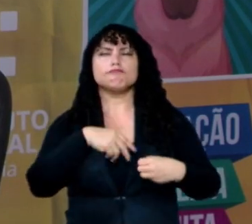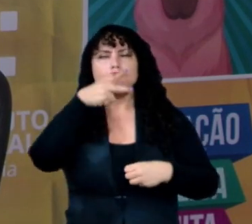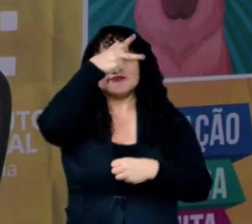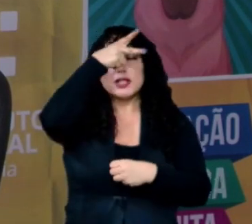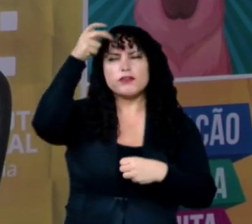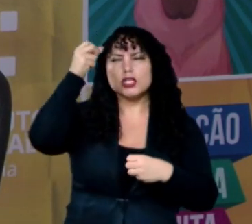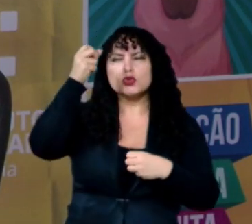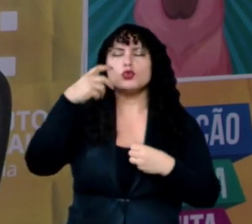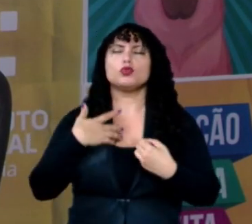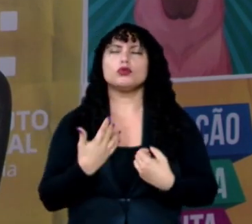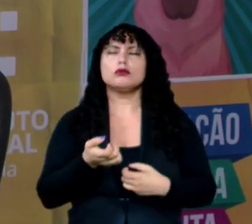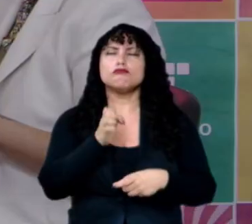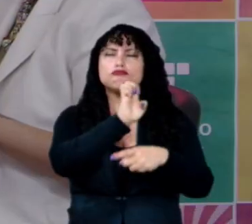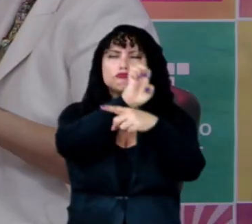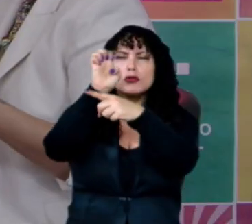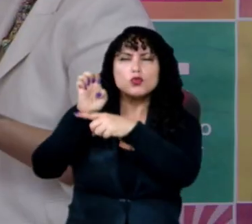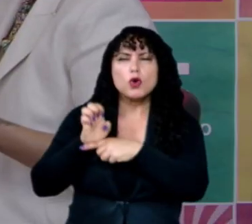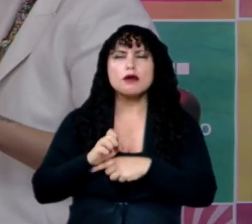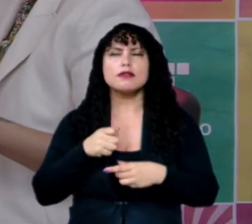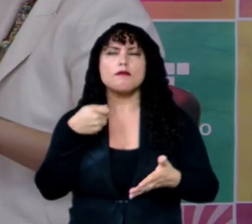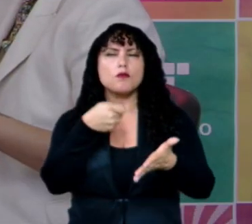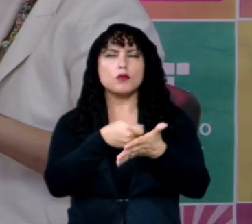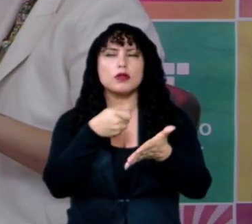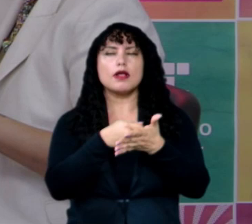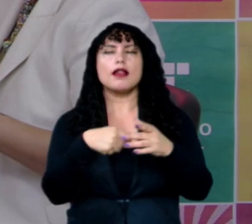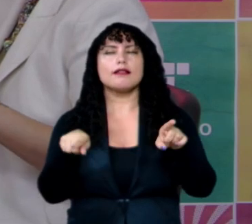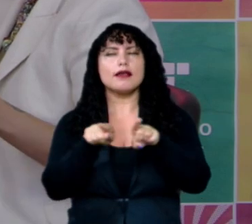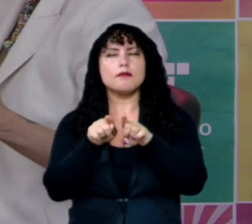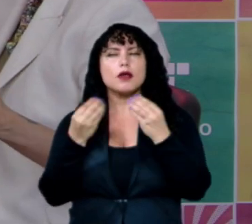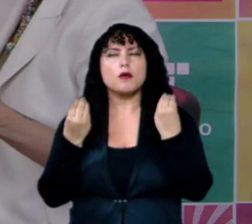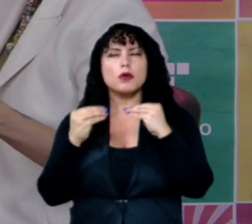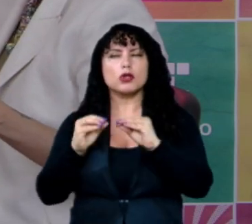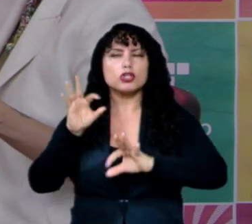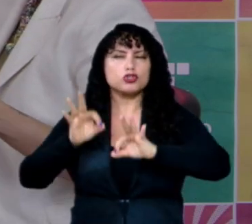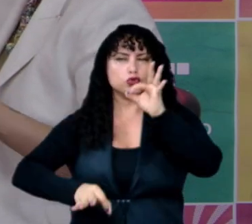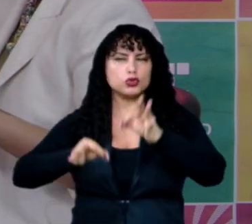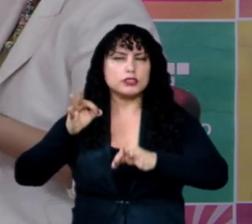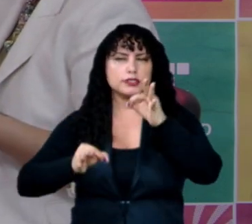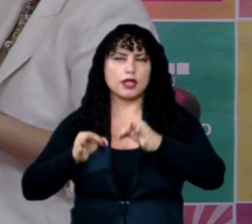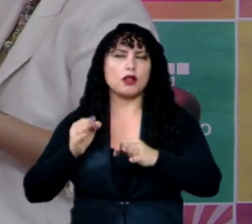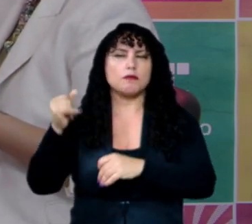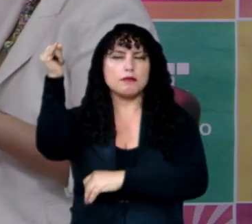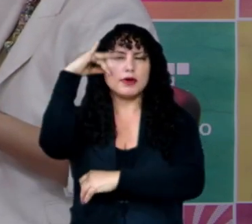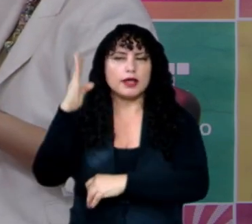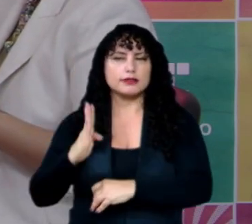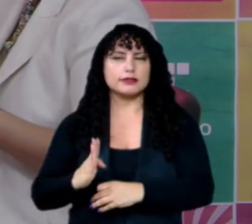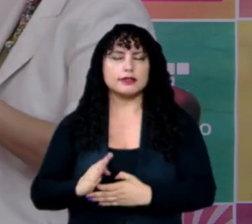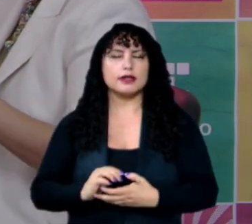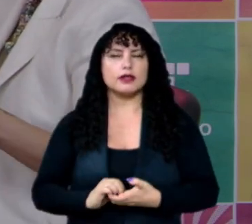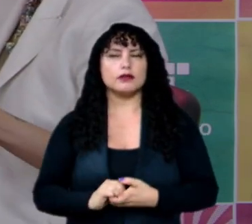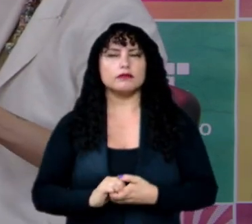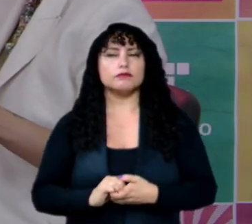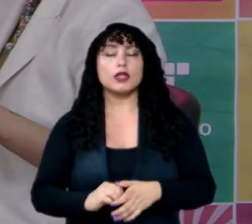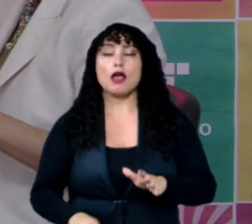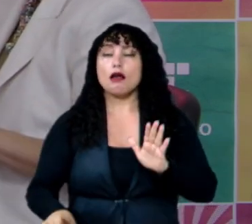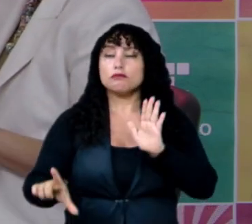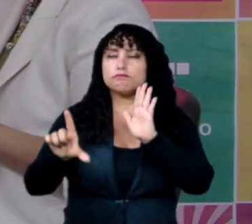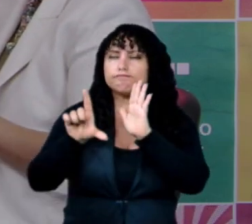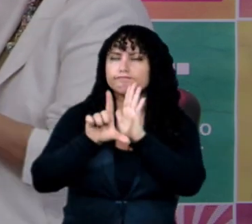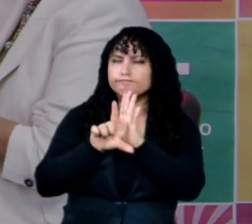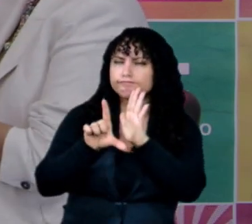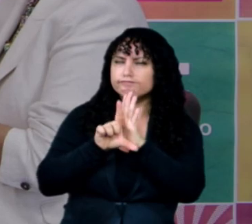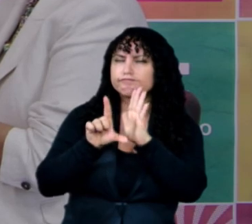têm o dever, mas ela também se aplica a todo o judiciário brasileiro, aos legislativos,